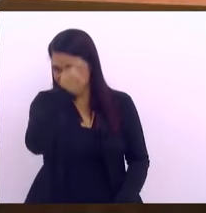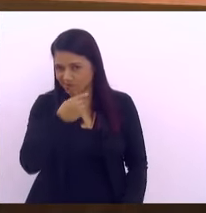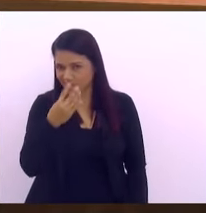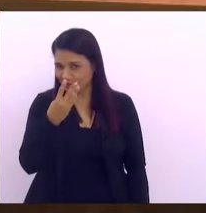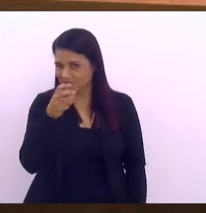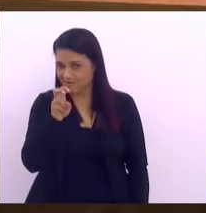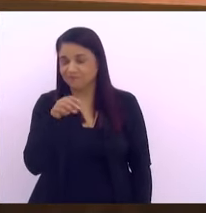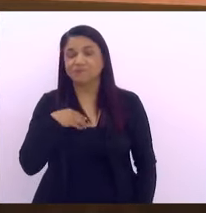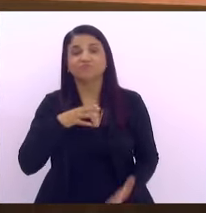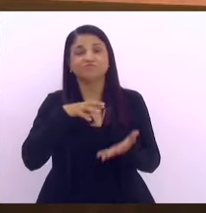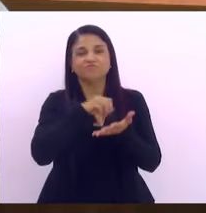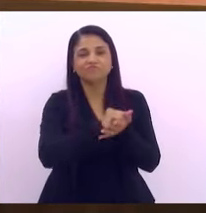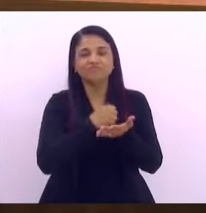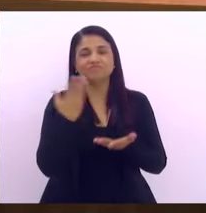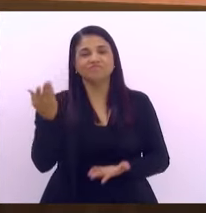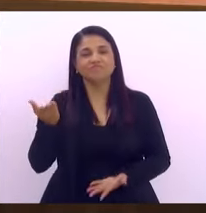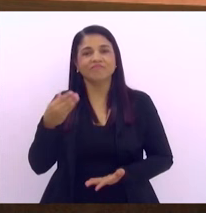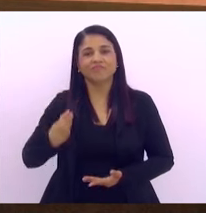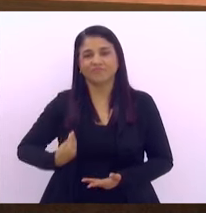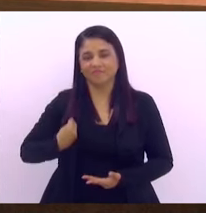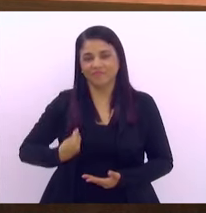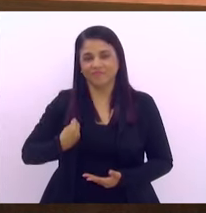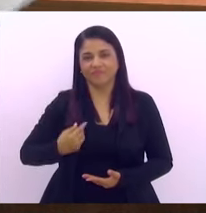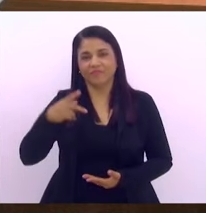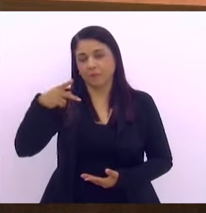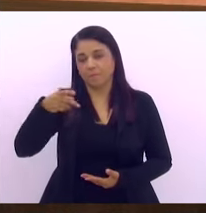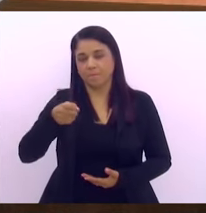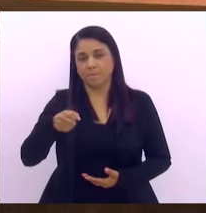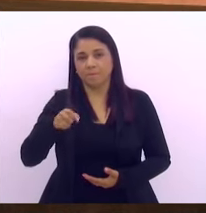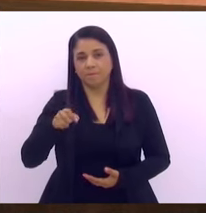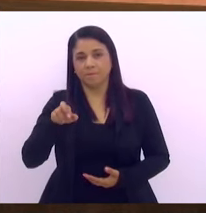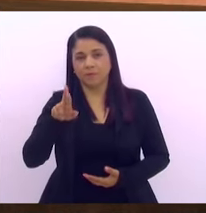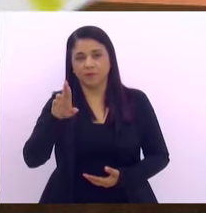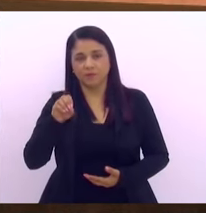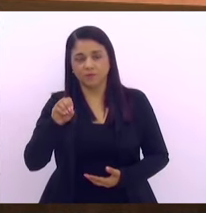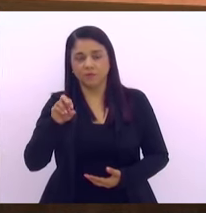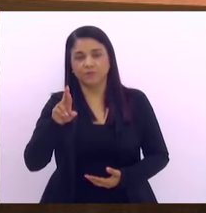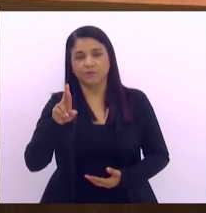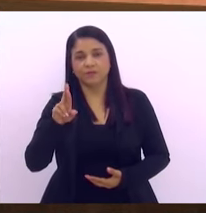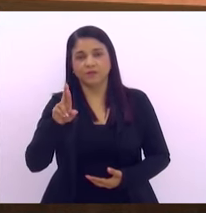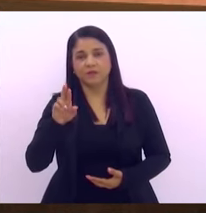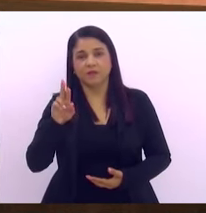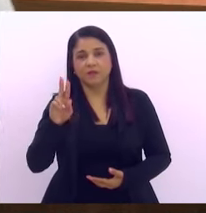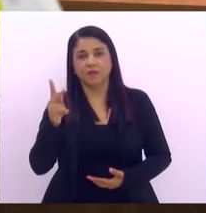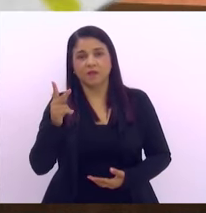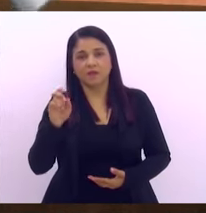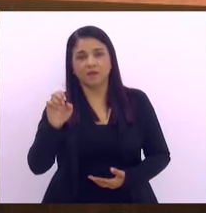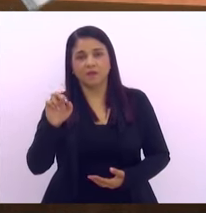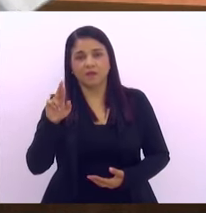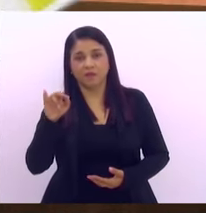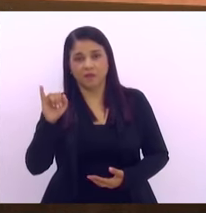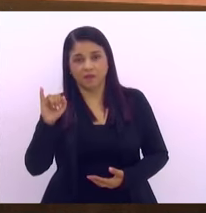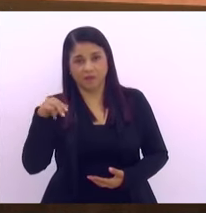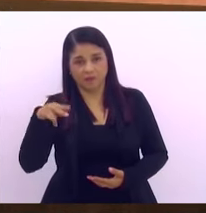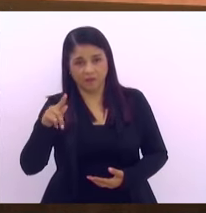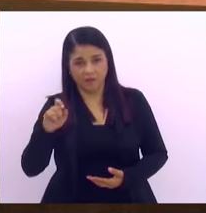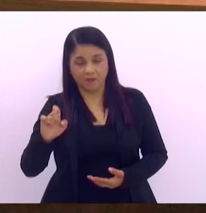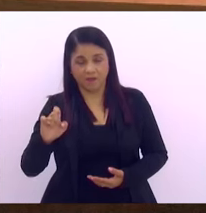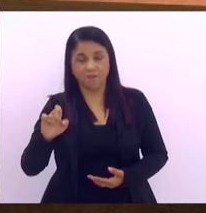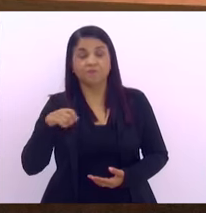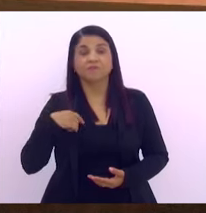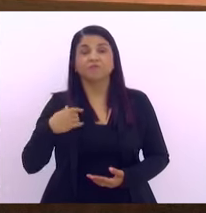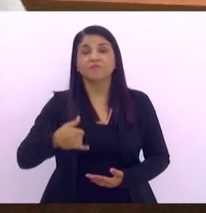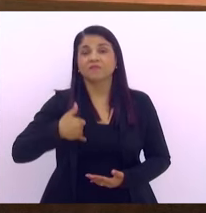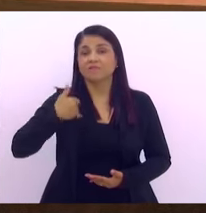aqui registrar a presença do senhor Pedro Henrique Branco. É um jovem de 15 anos de idade, está aqui tendo a sua